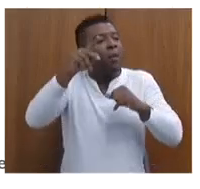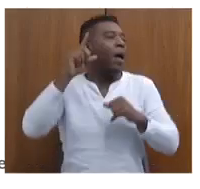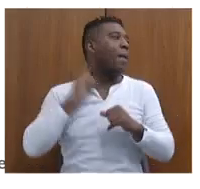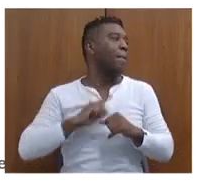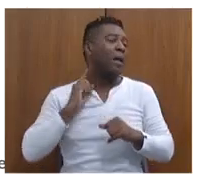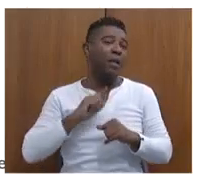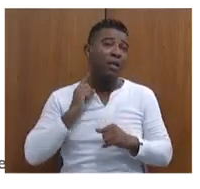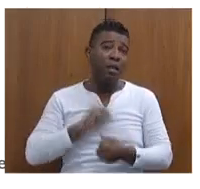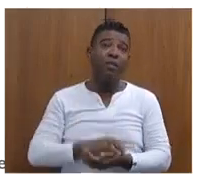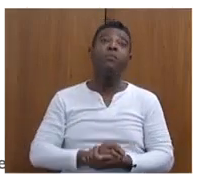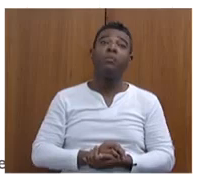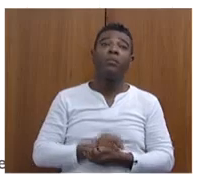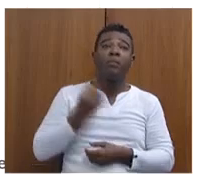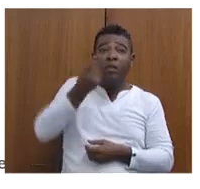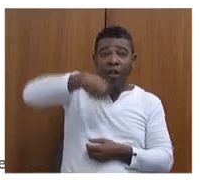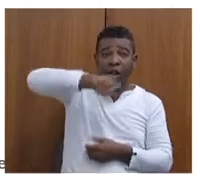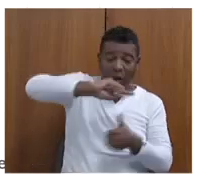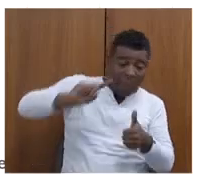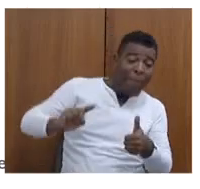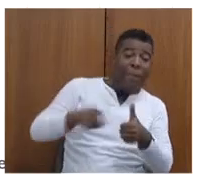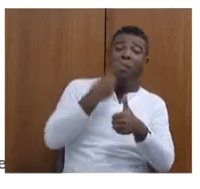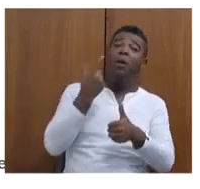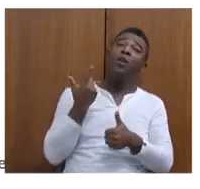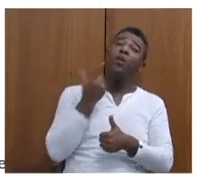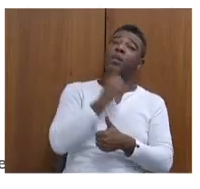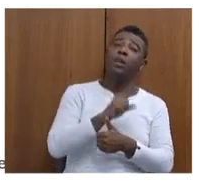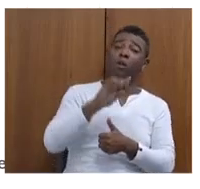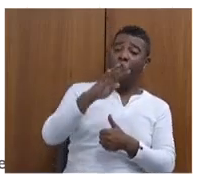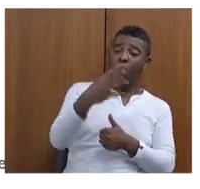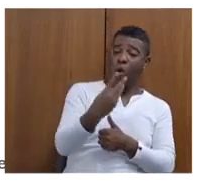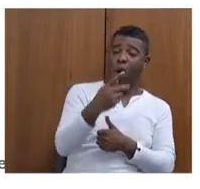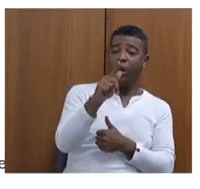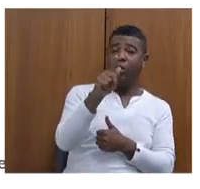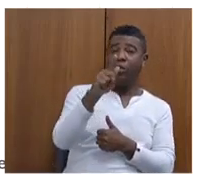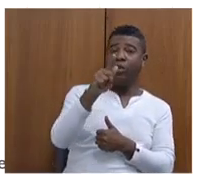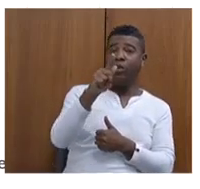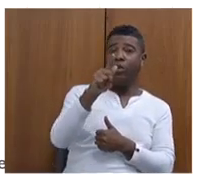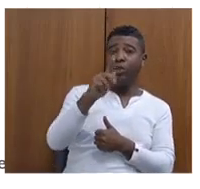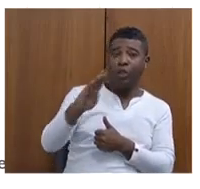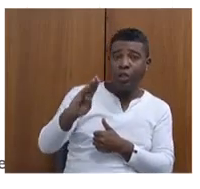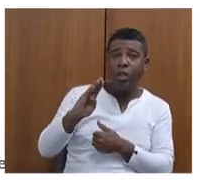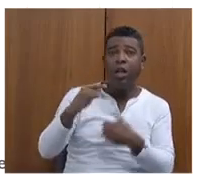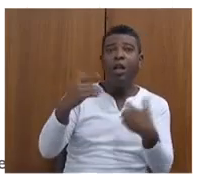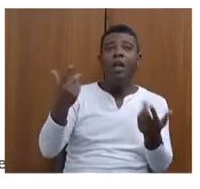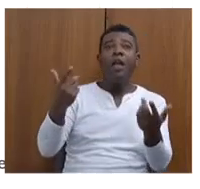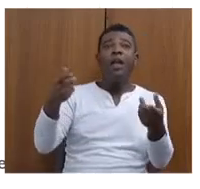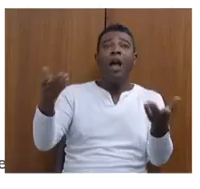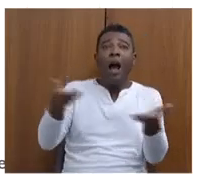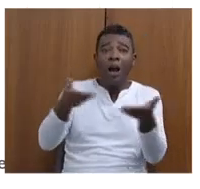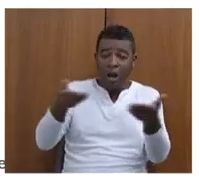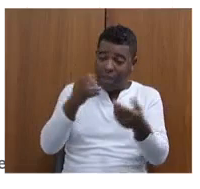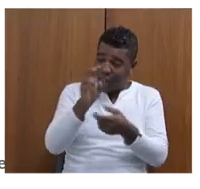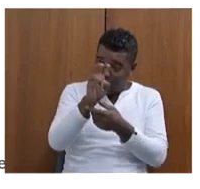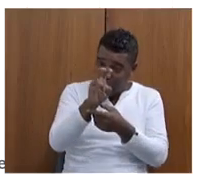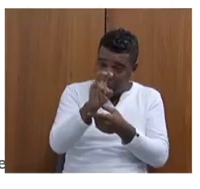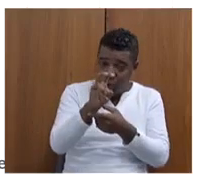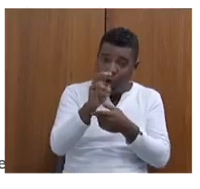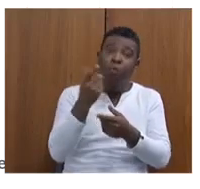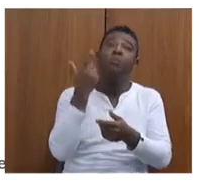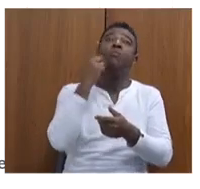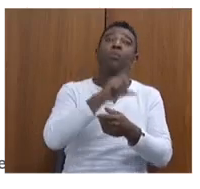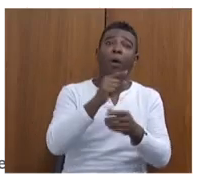o primeiro atingir 4 GB primeiro atingir 5 GB e agora o primeiro atingir seis